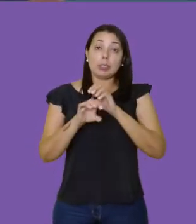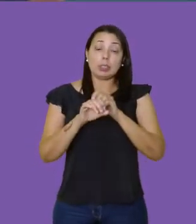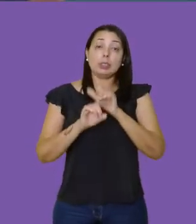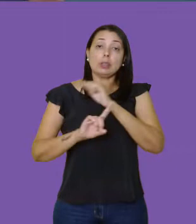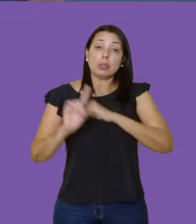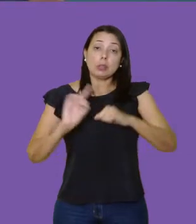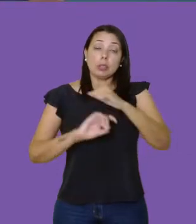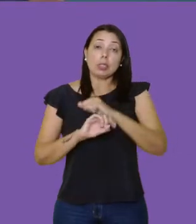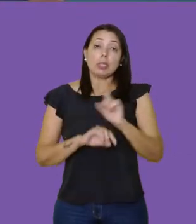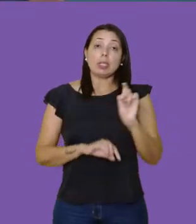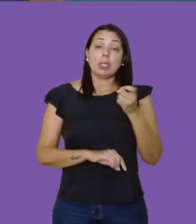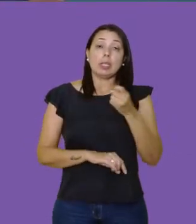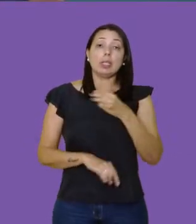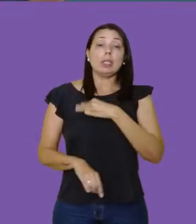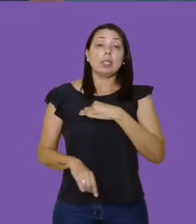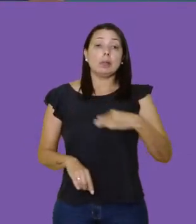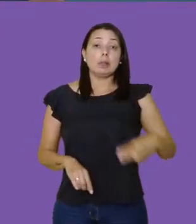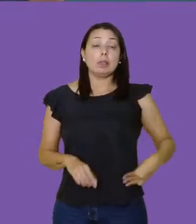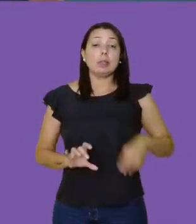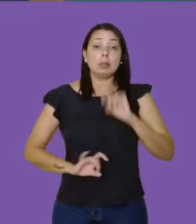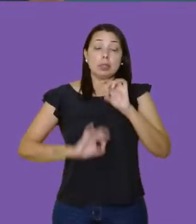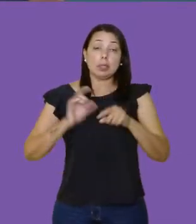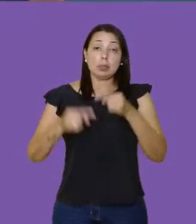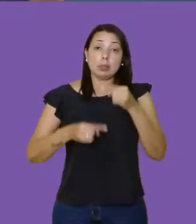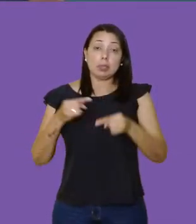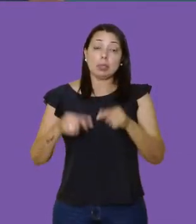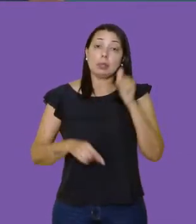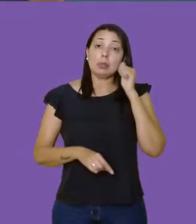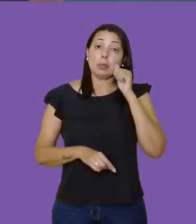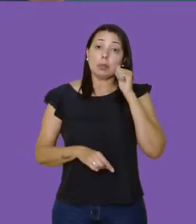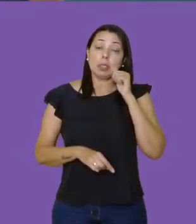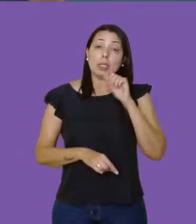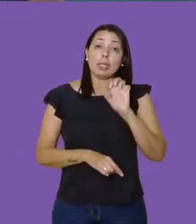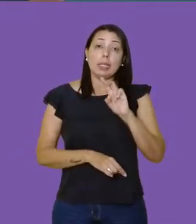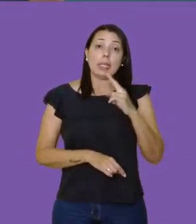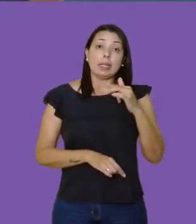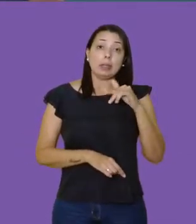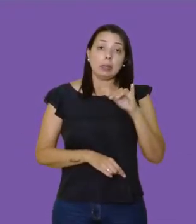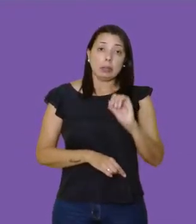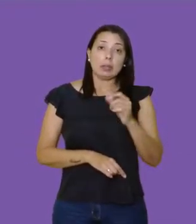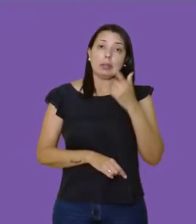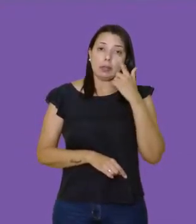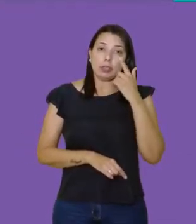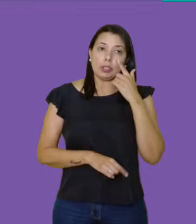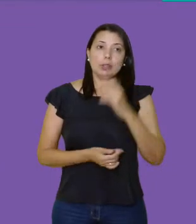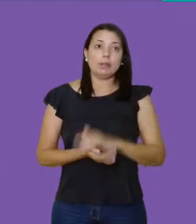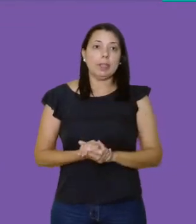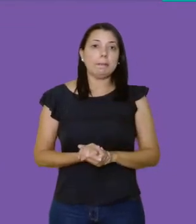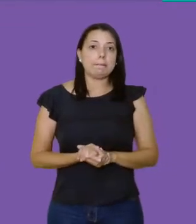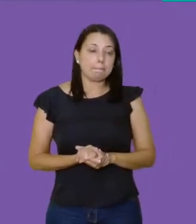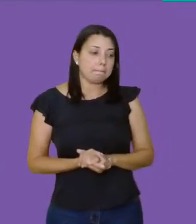socióloga e ex-ministra da Secretaria Especial de Políticas para as Mulheres, Eleonora Menicucci. Confira.